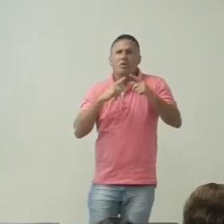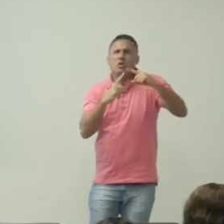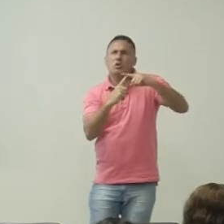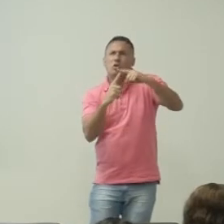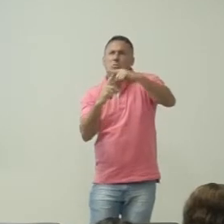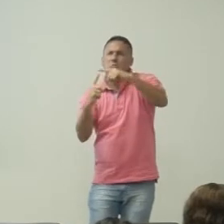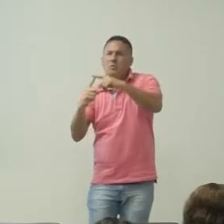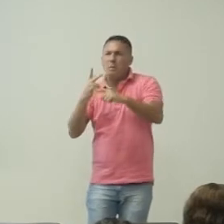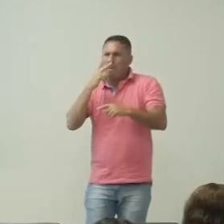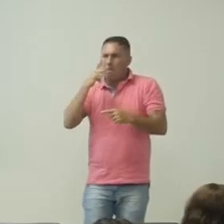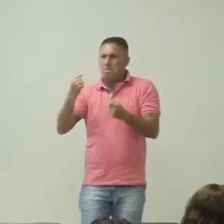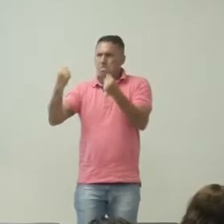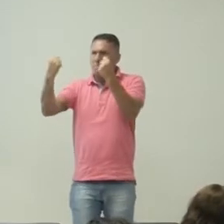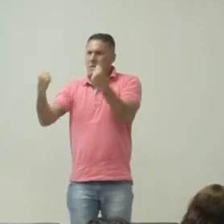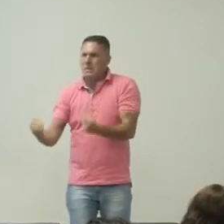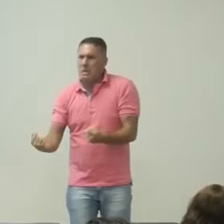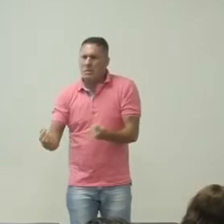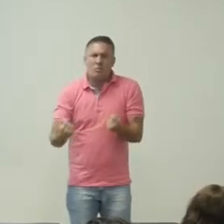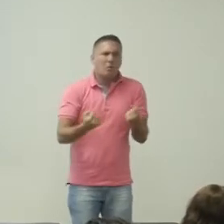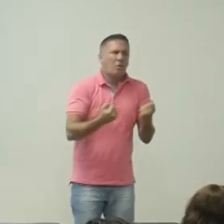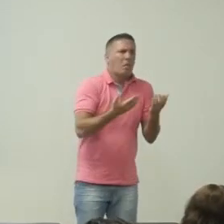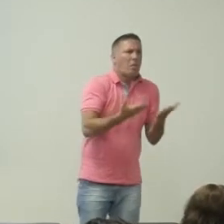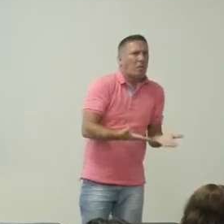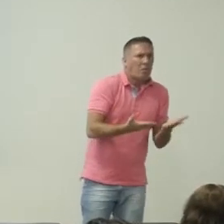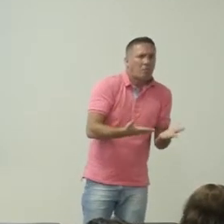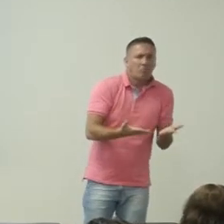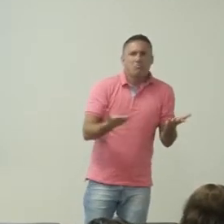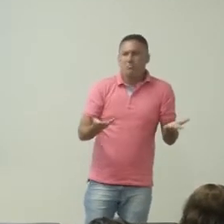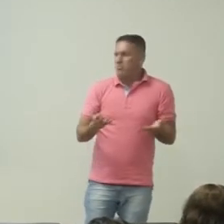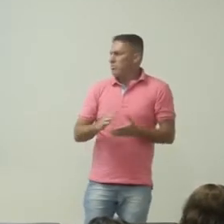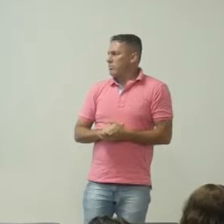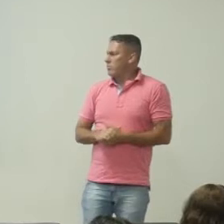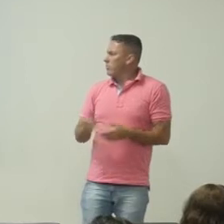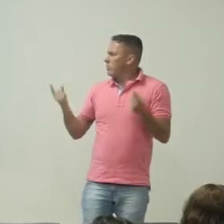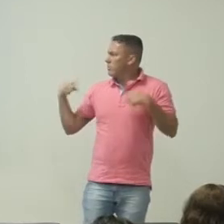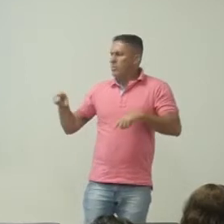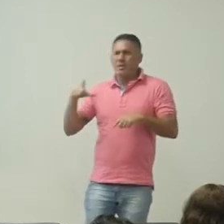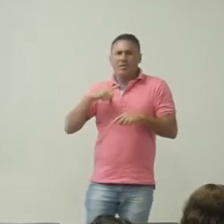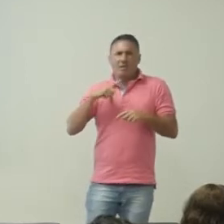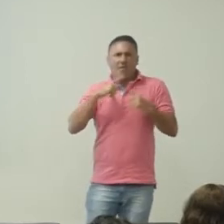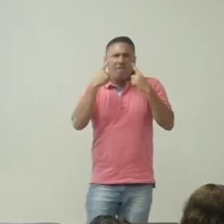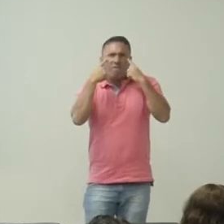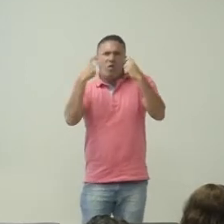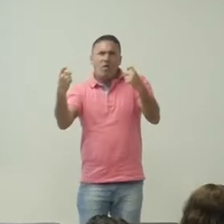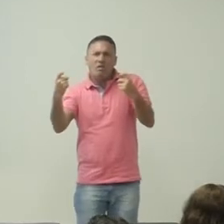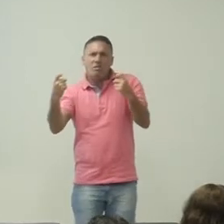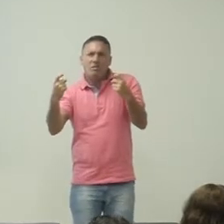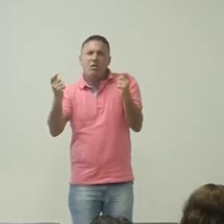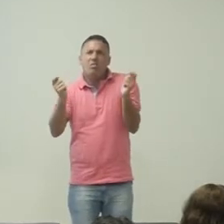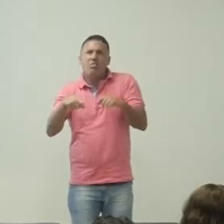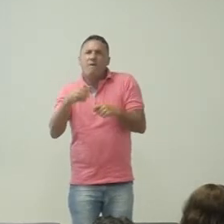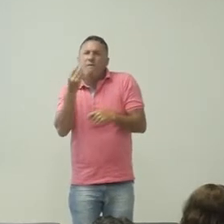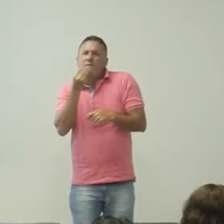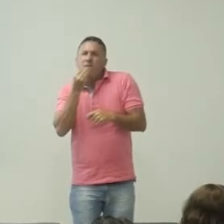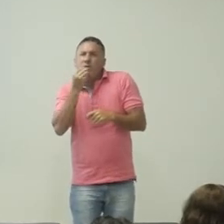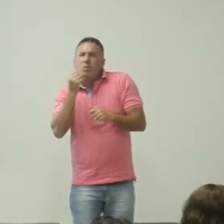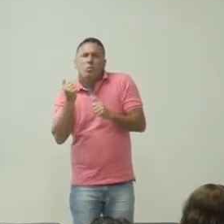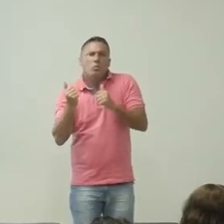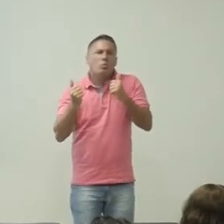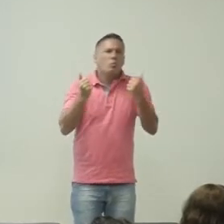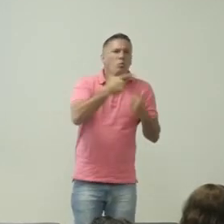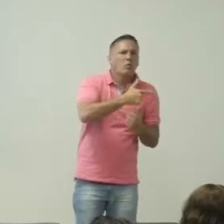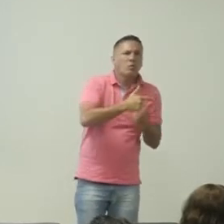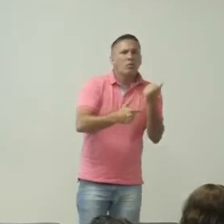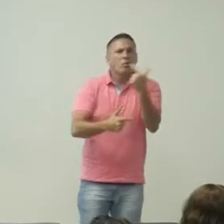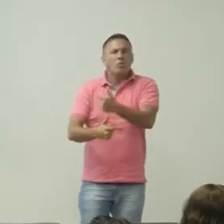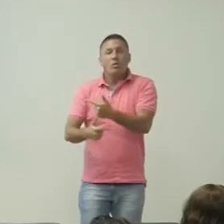será que uma é mais violenta do que outra? Existe uma violência menos violenta do que outras violências?